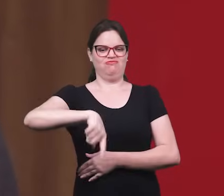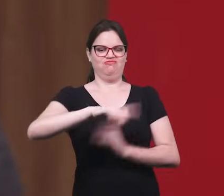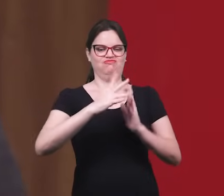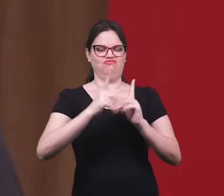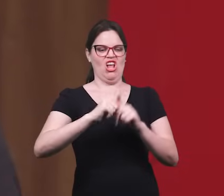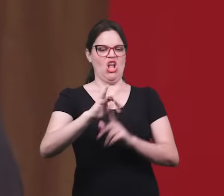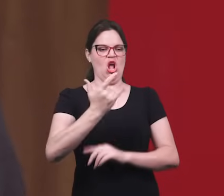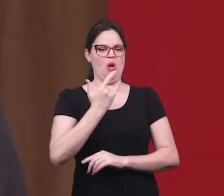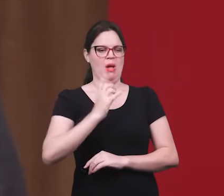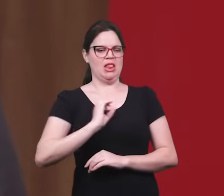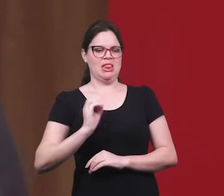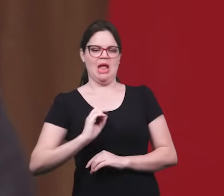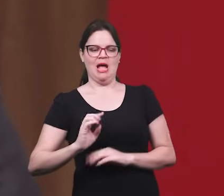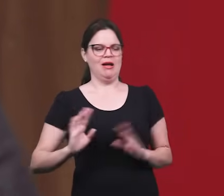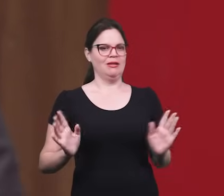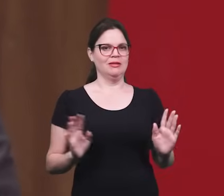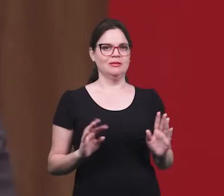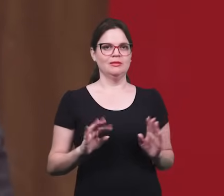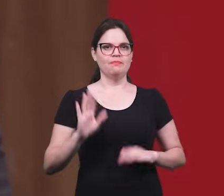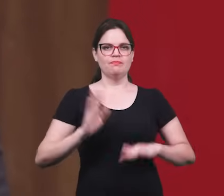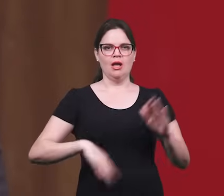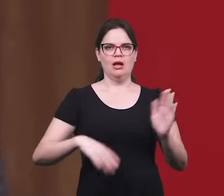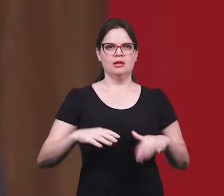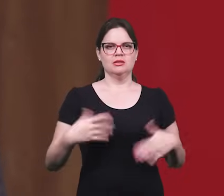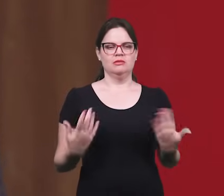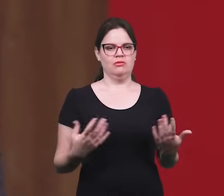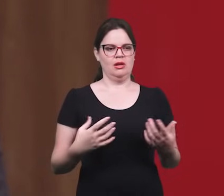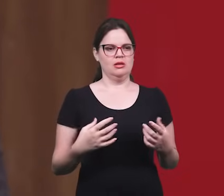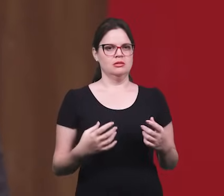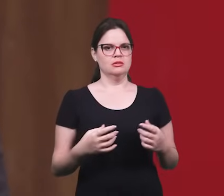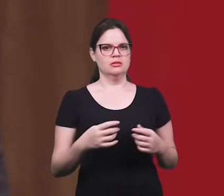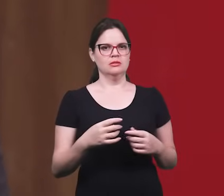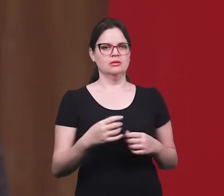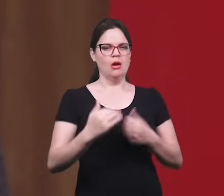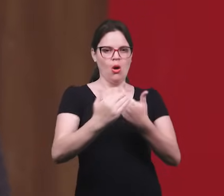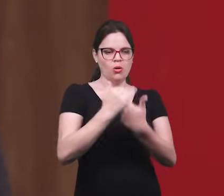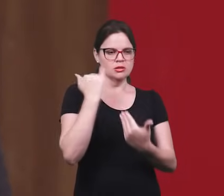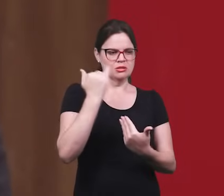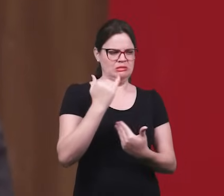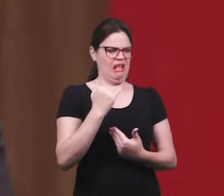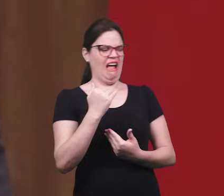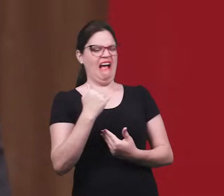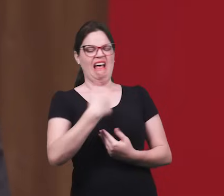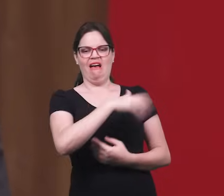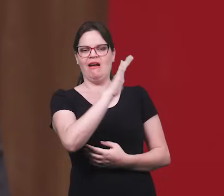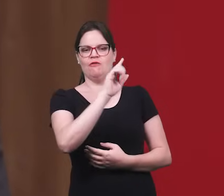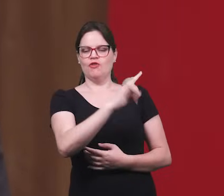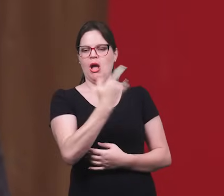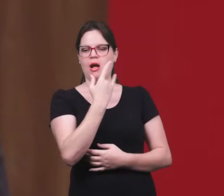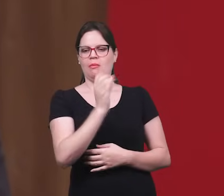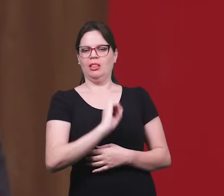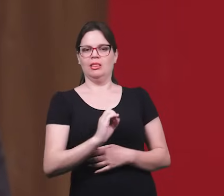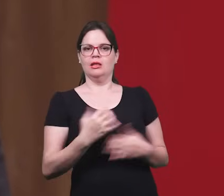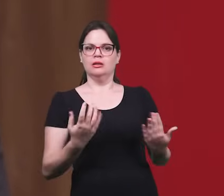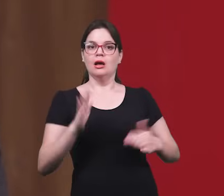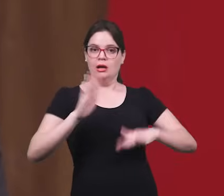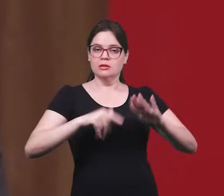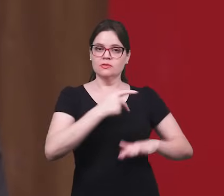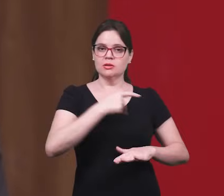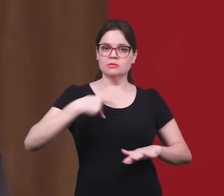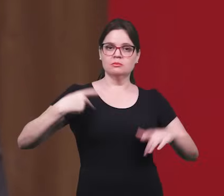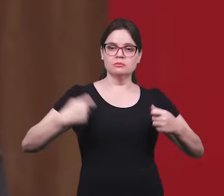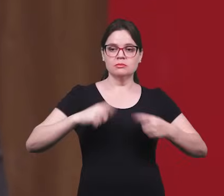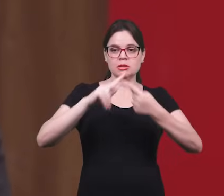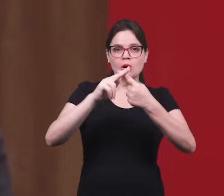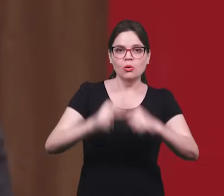me ama a igreja não às vezes uma uma palavra que é dita um conselho até uma correção que o ministério tem